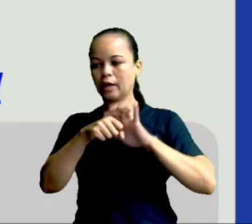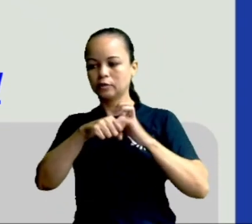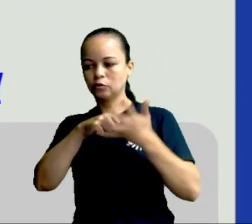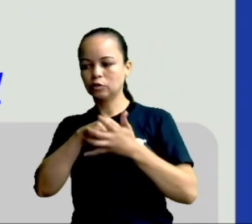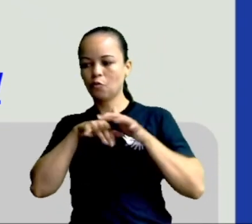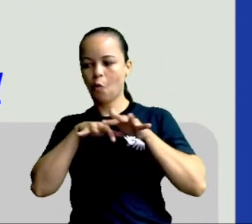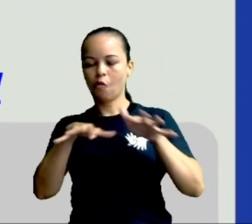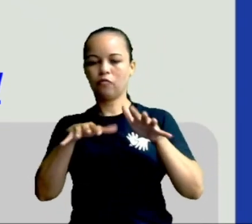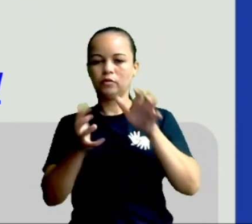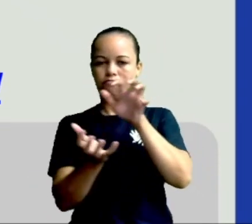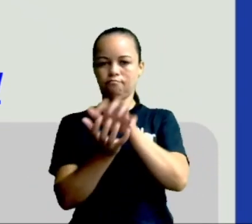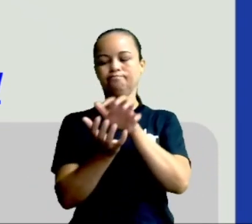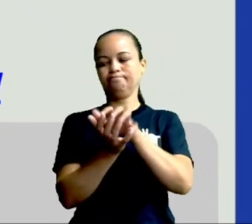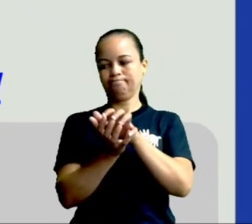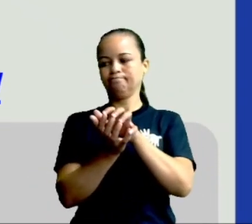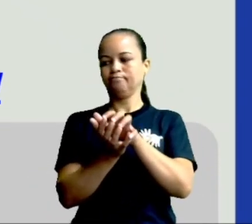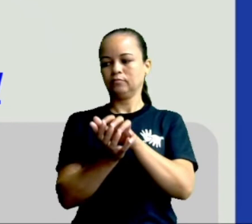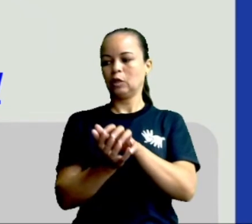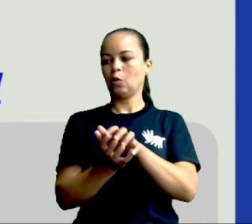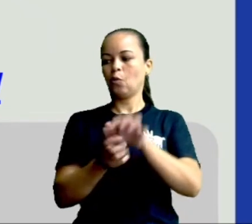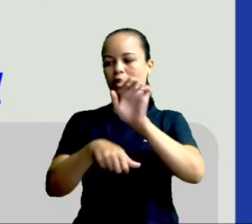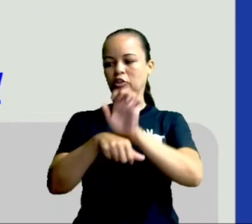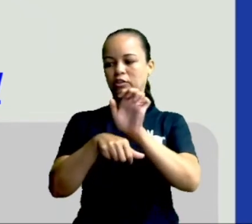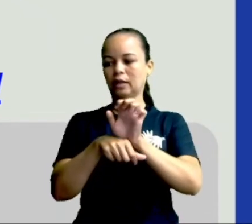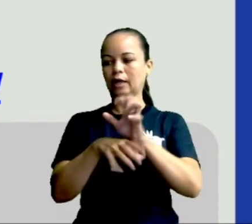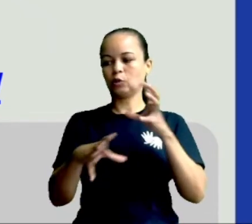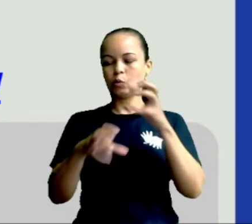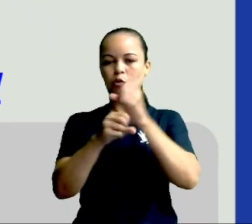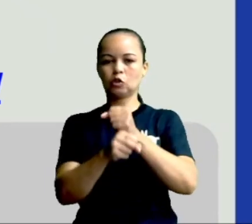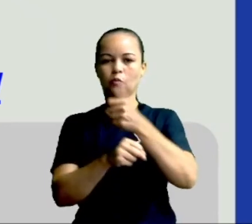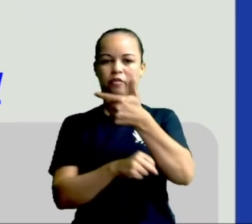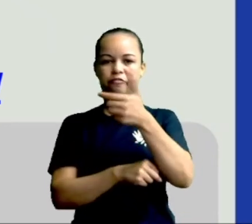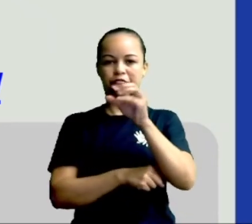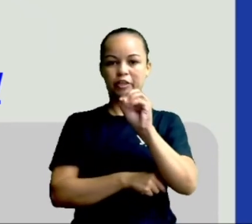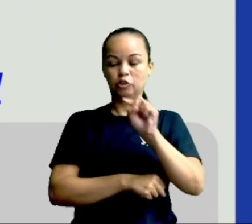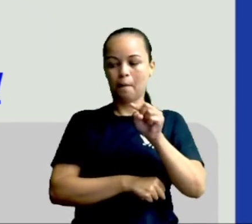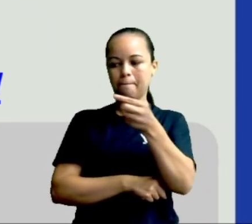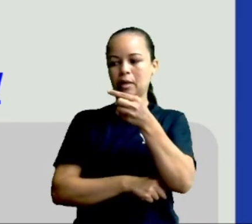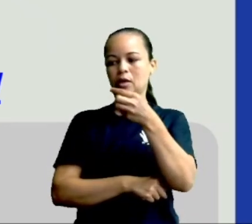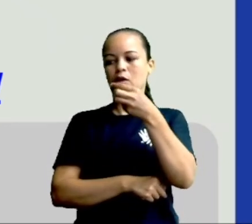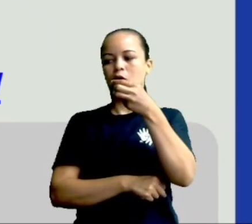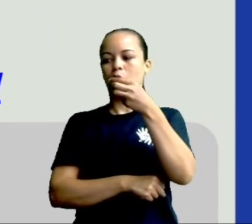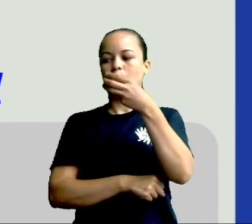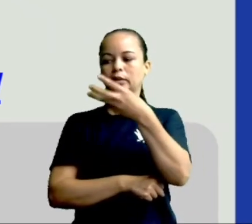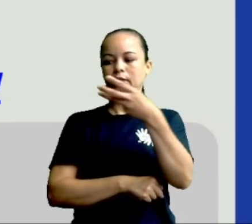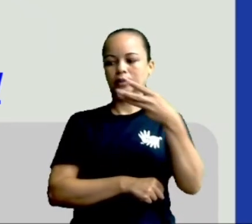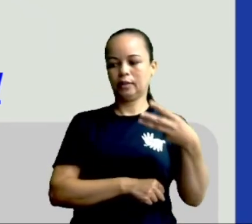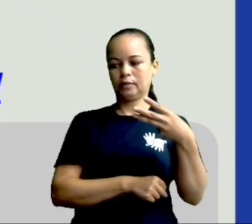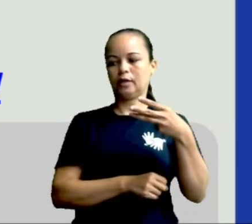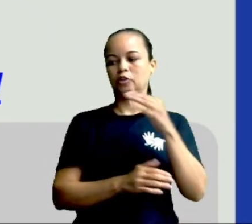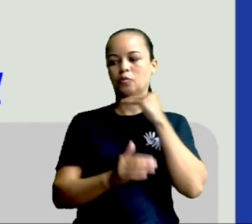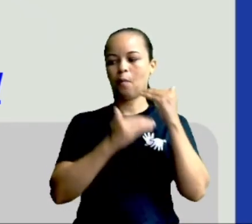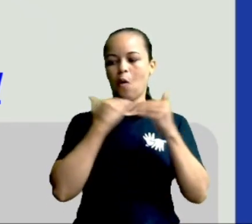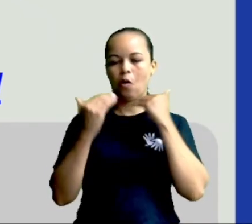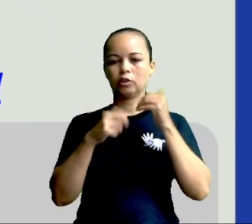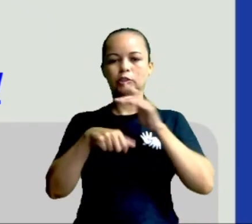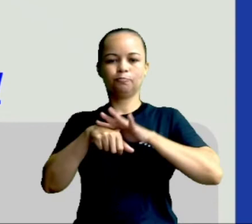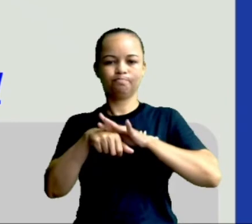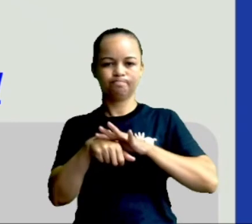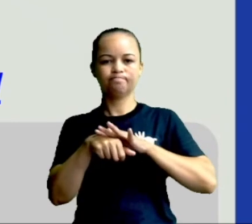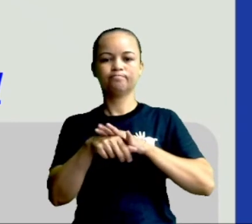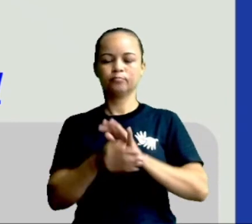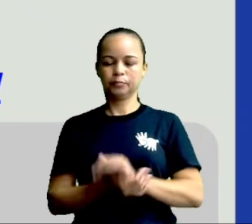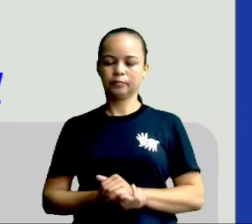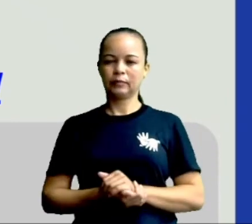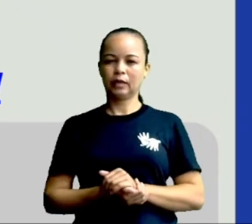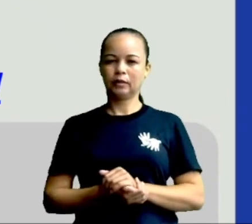uma notícia que foi publicada em um jornal de grande circulação. É um texto que é caracterizado pela linguagem